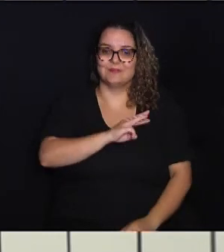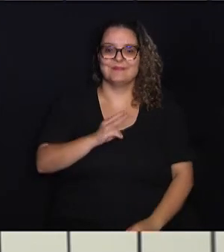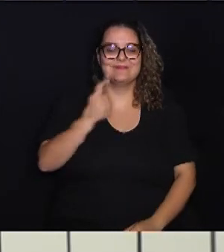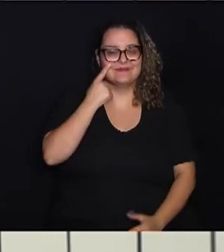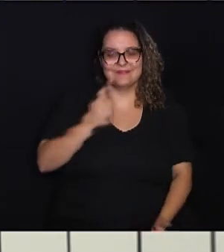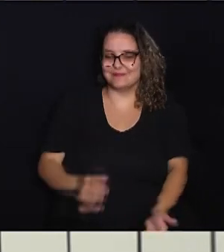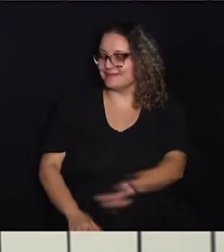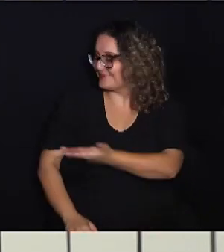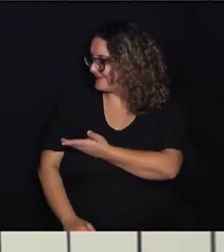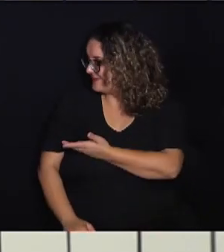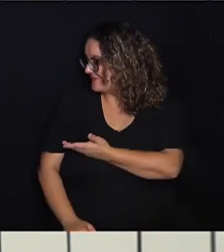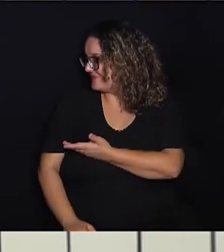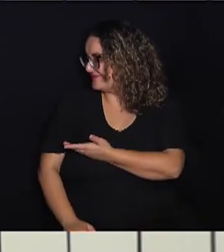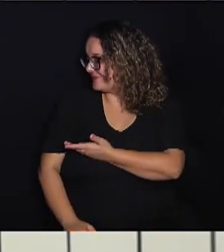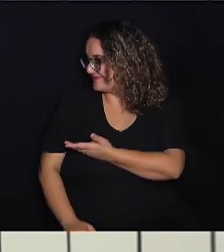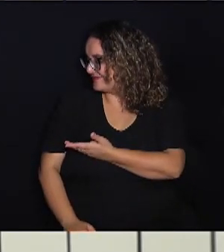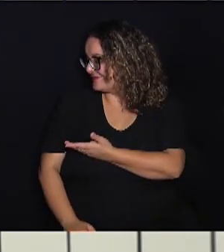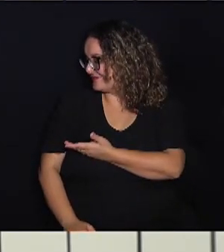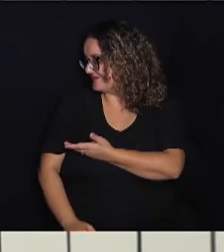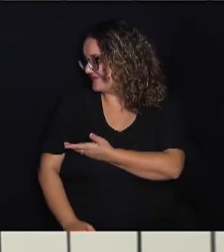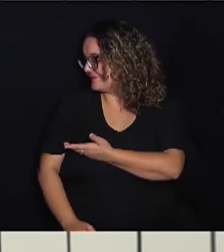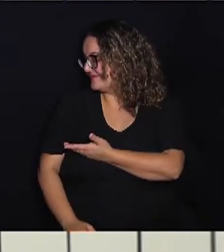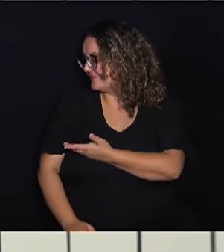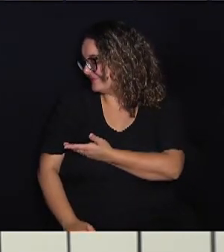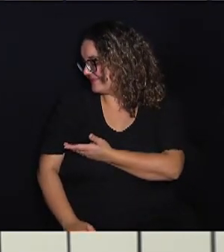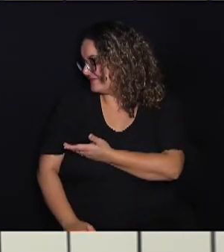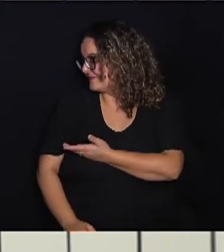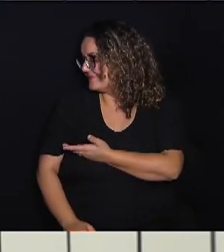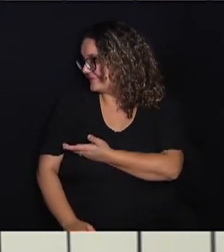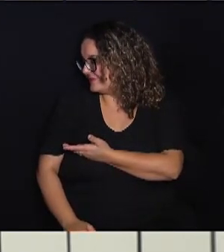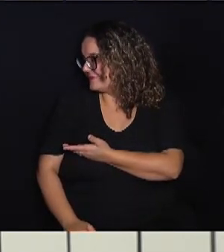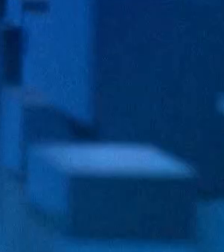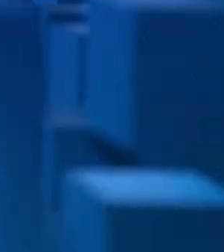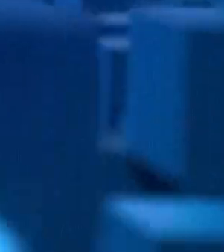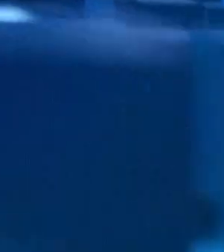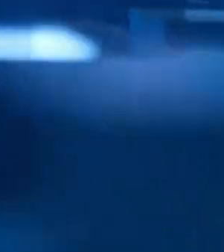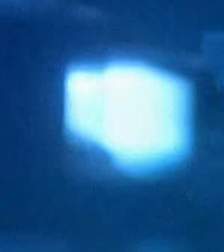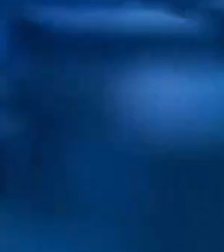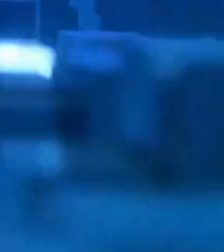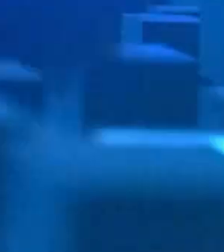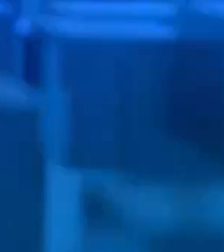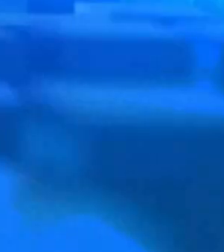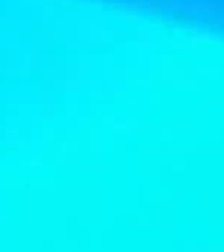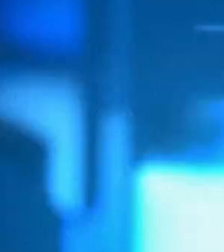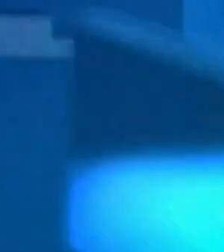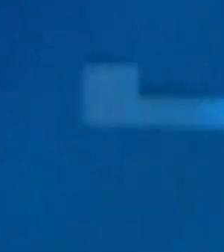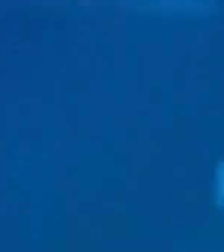www.campinas.sp.leg.br.